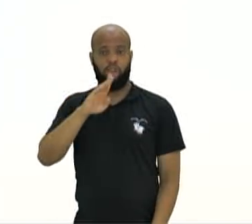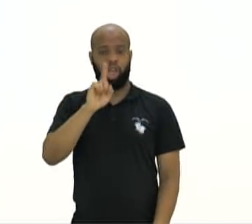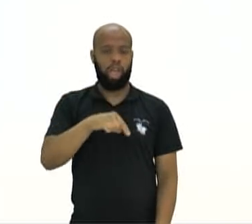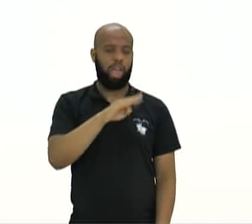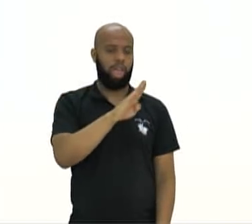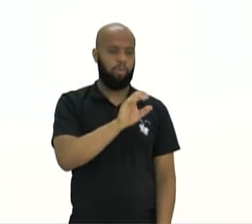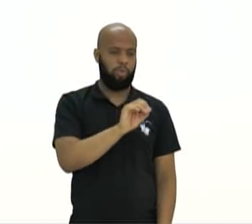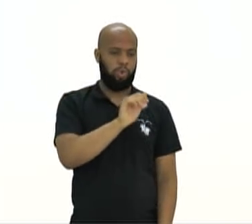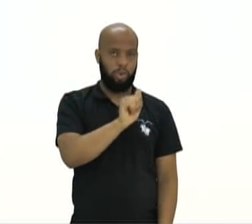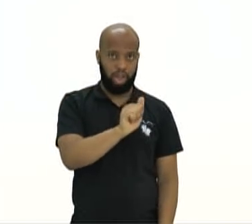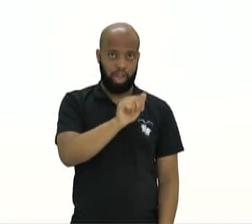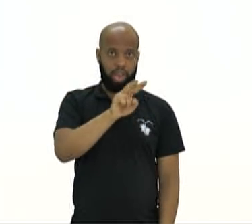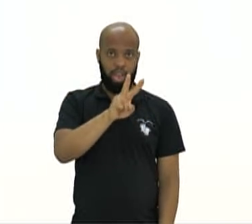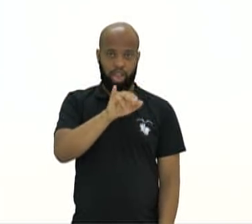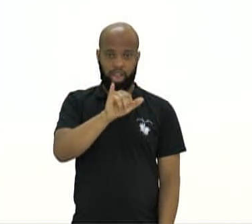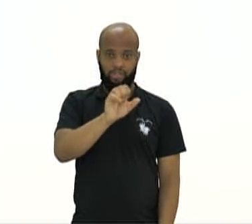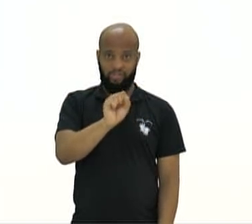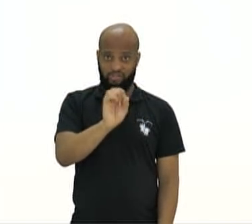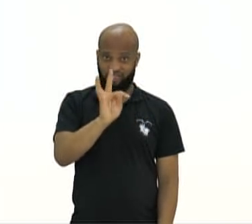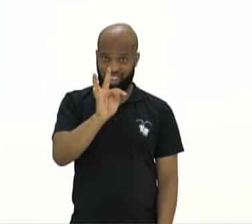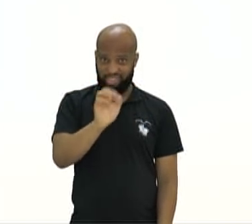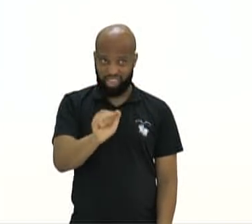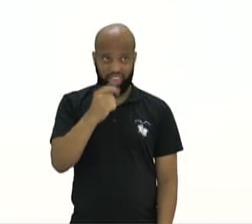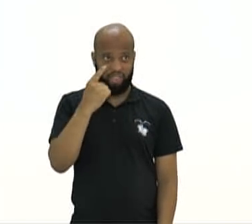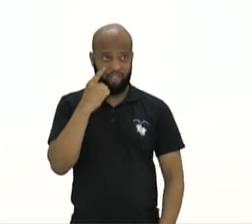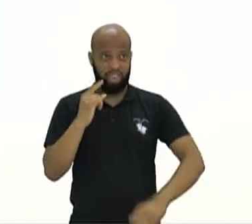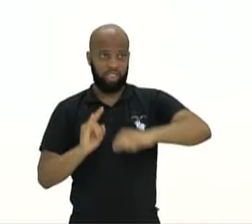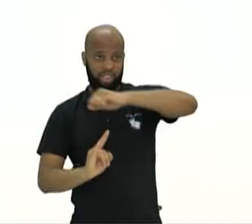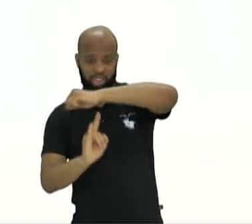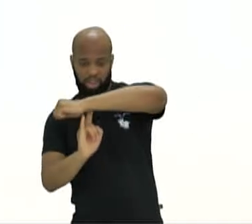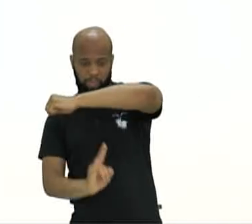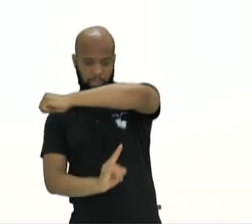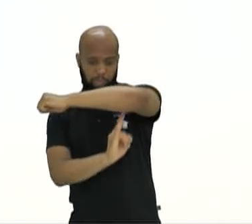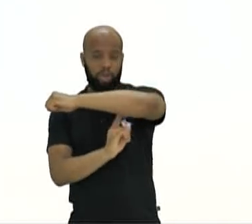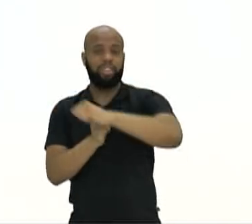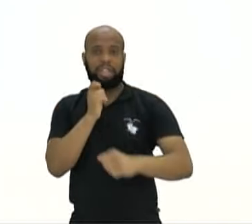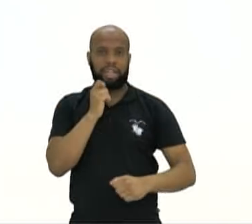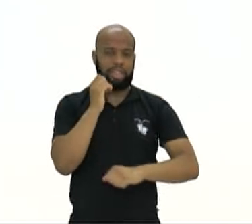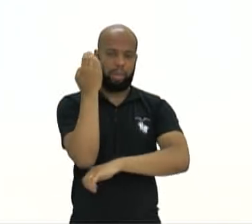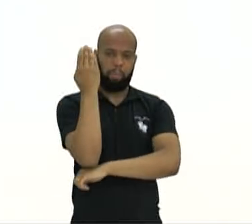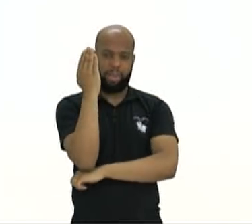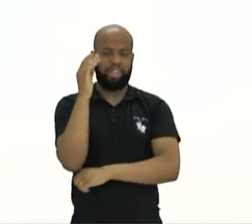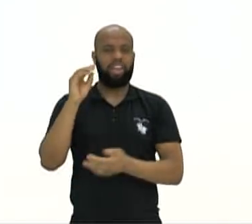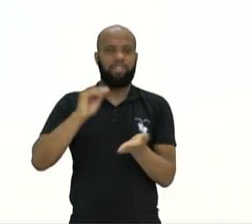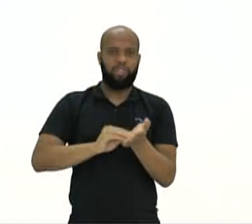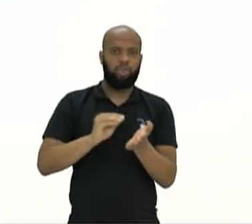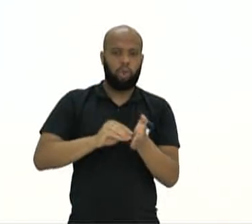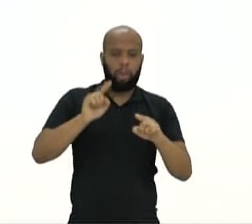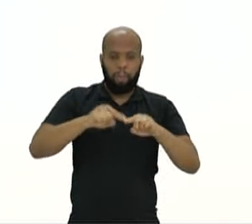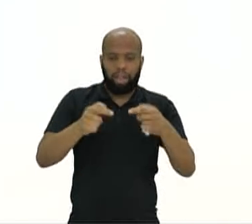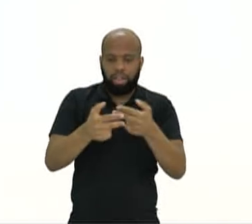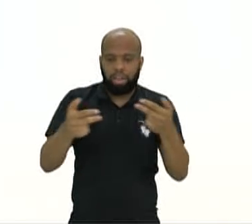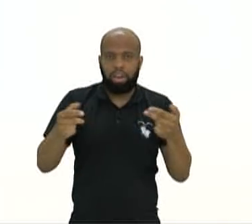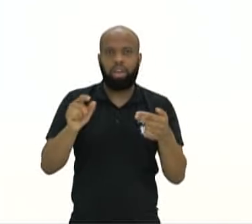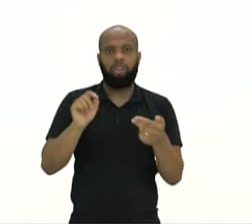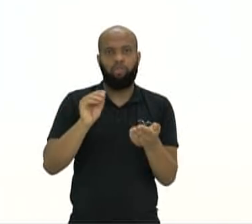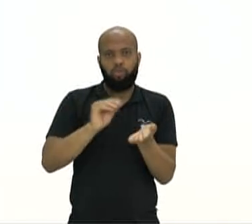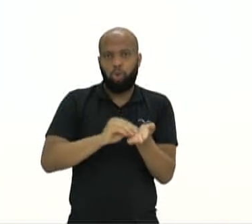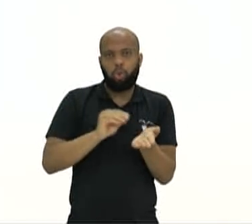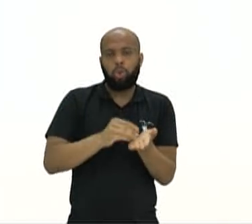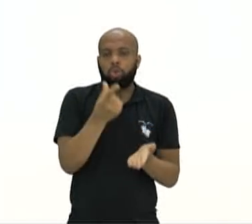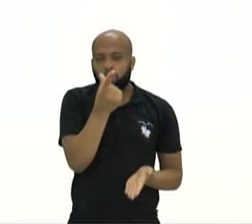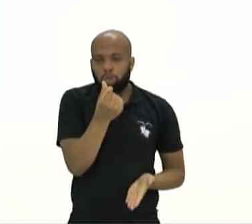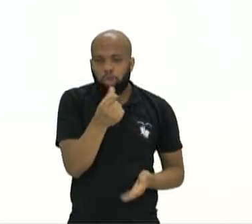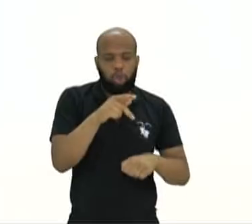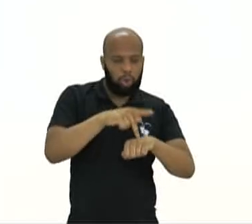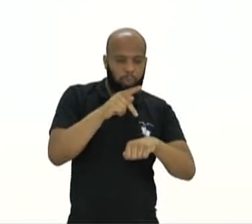Boa Vista. Olha aqui um pedaço da ponte ainda de madeira, né? Porque, como o senhor explicou, faltou material, faltou custo, né? Para terminar de